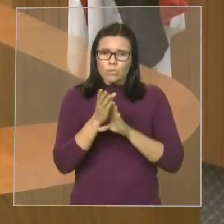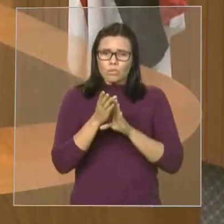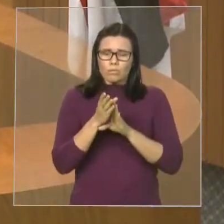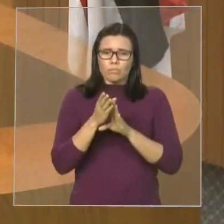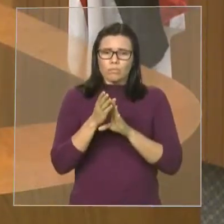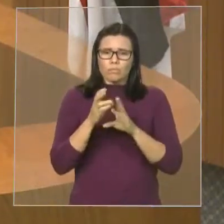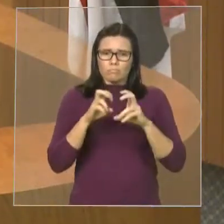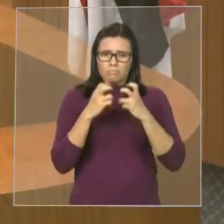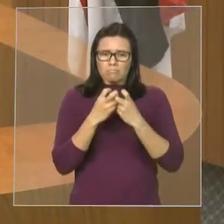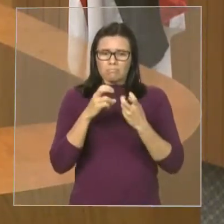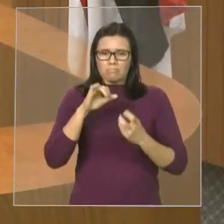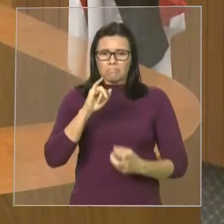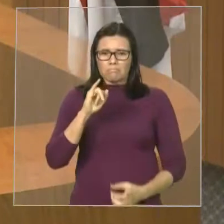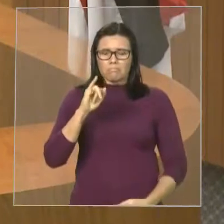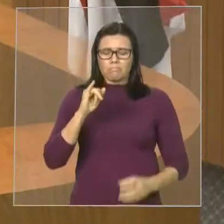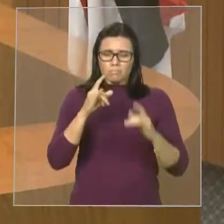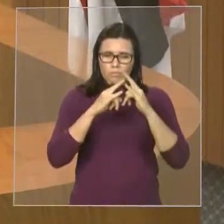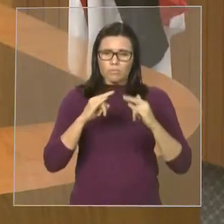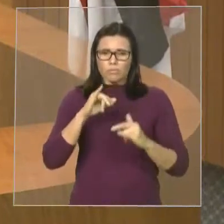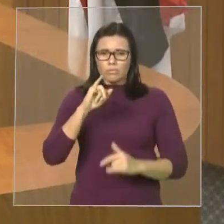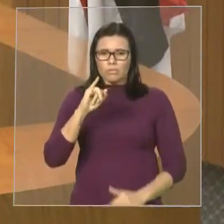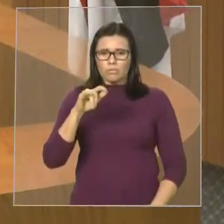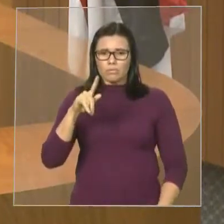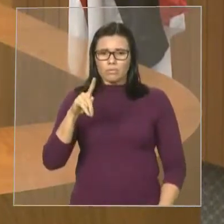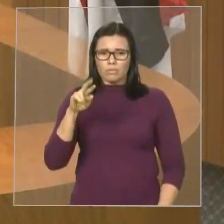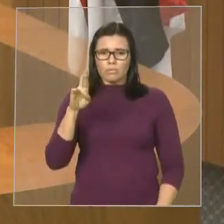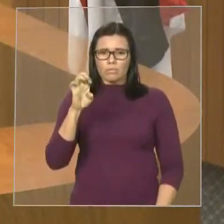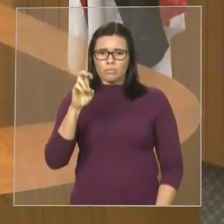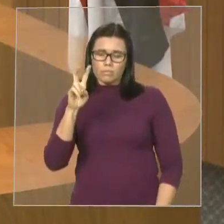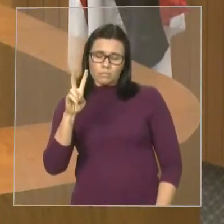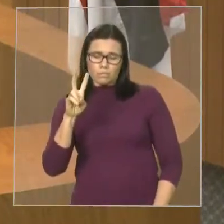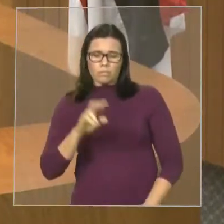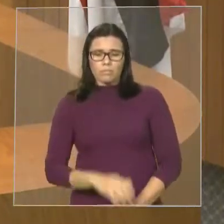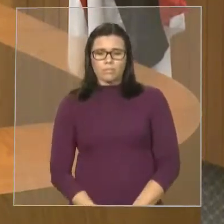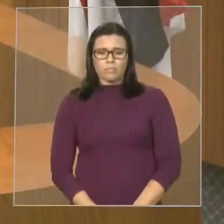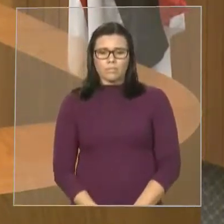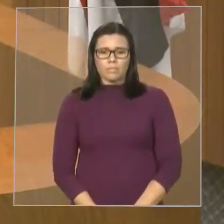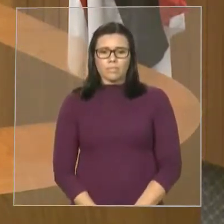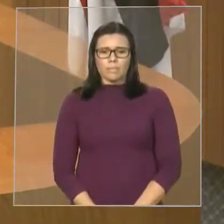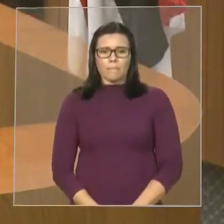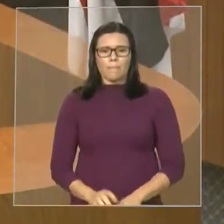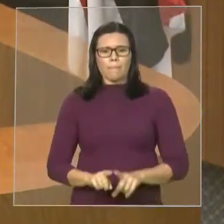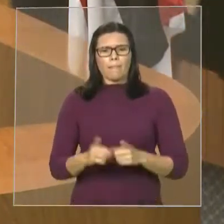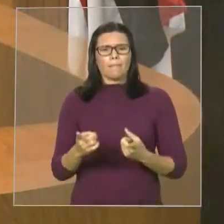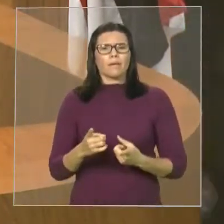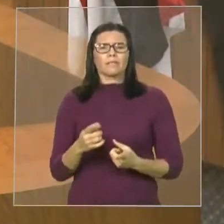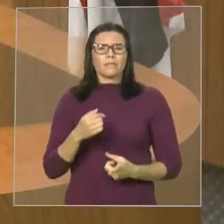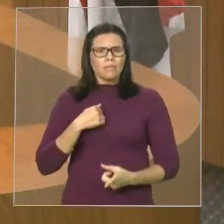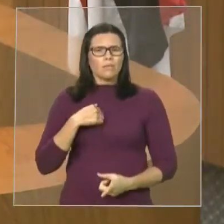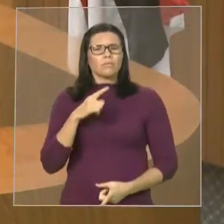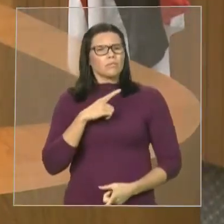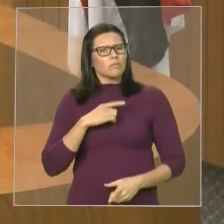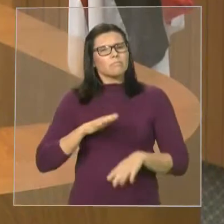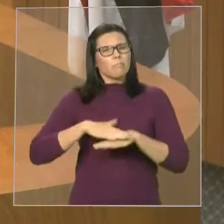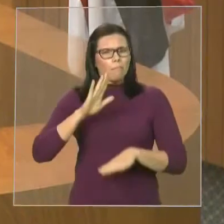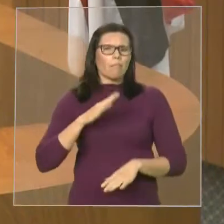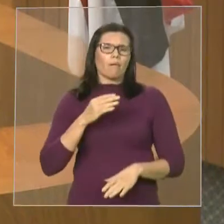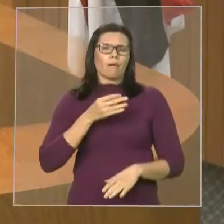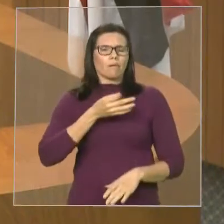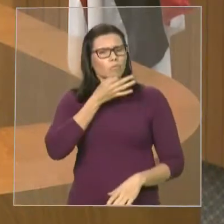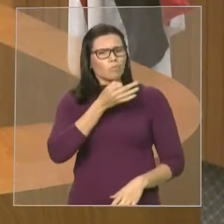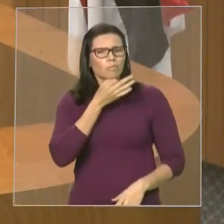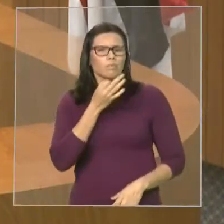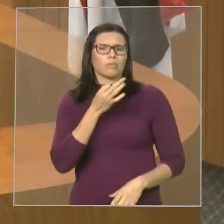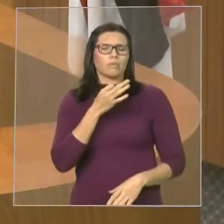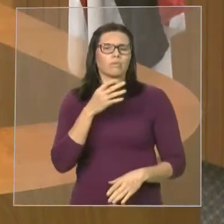da participação do Conselho. E todas as outras sugestões foram rejeitadas. E aqui eu quero destacar exatamente